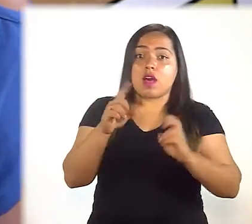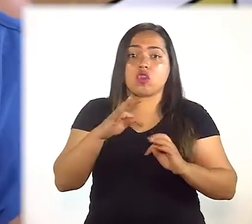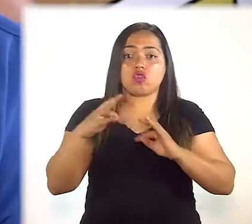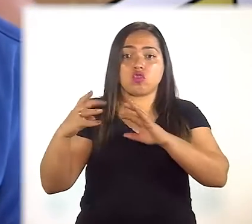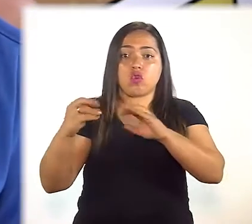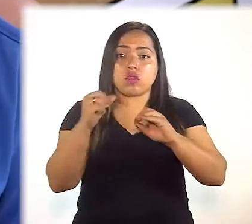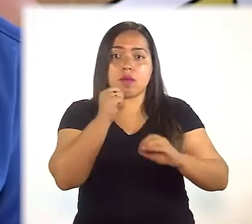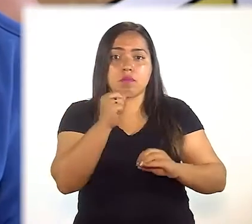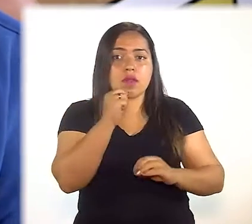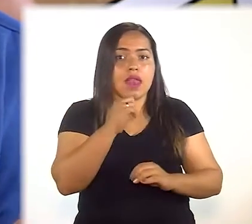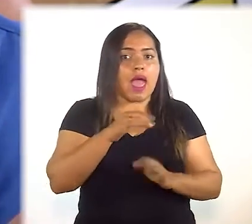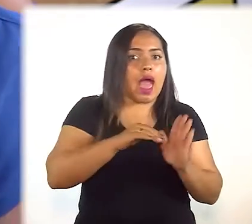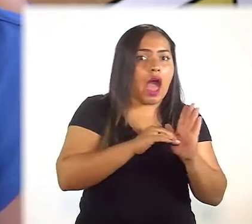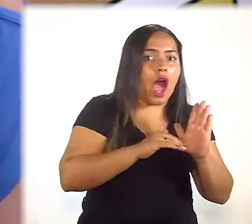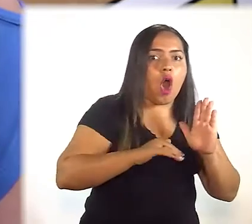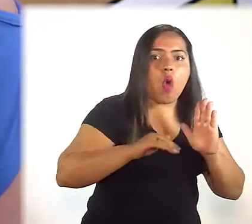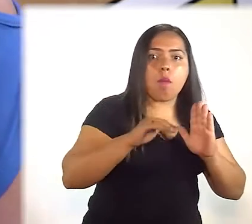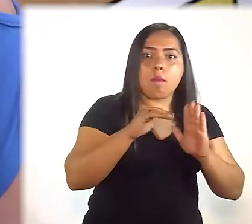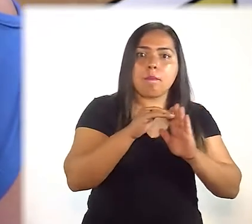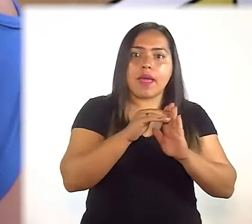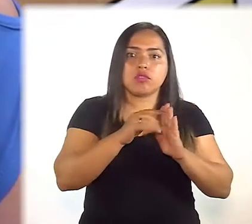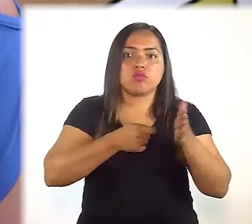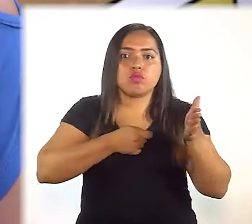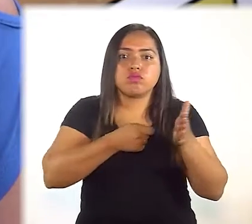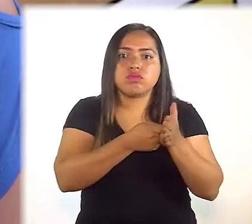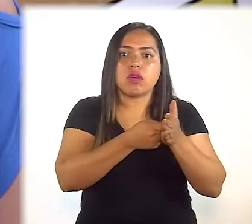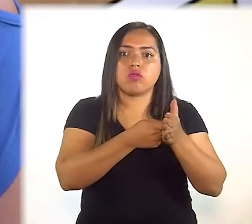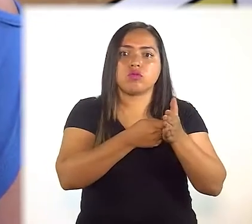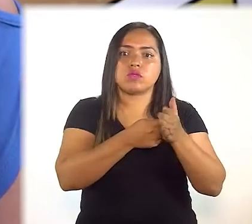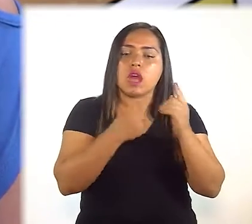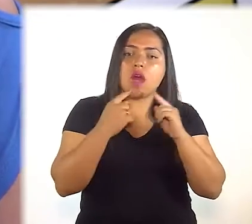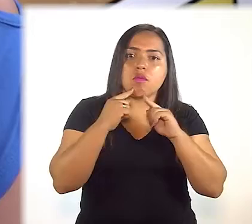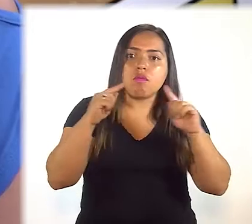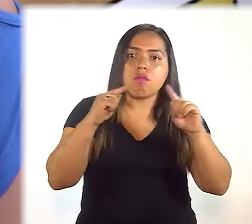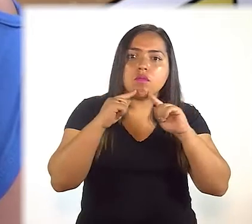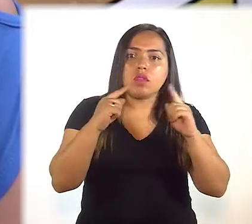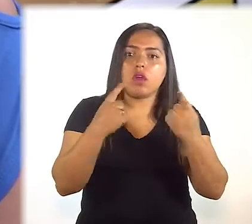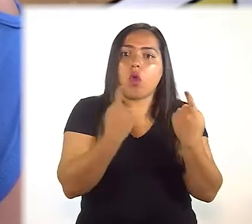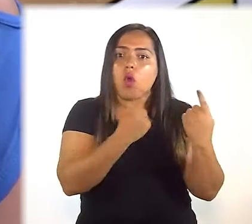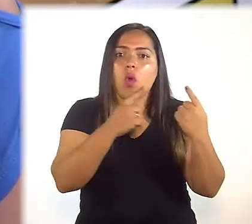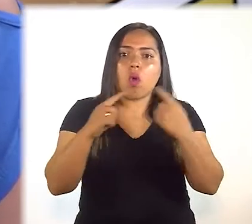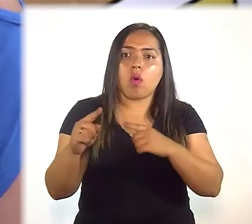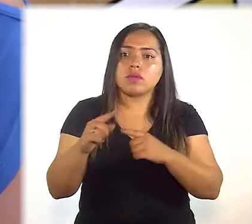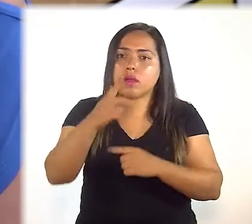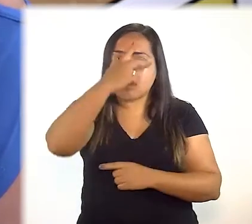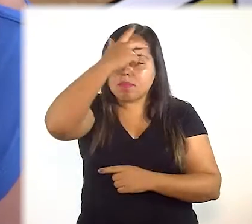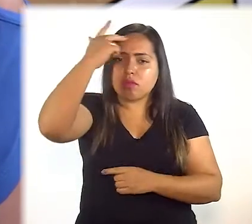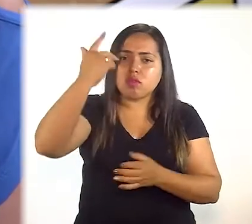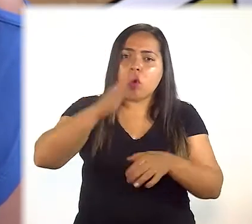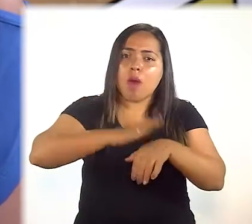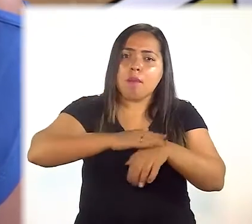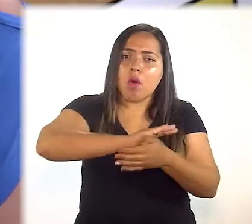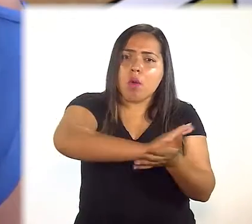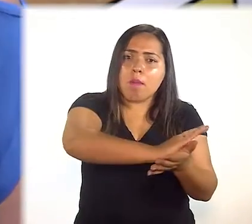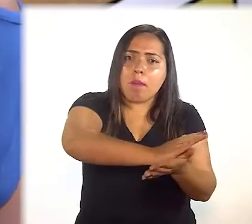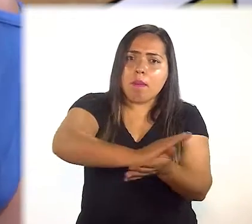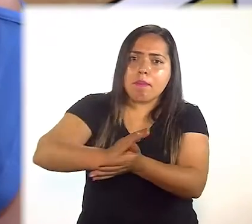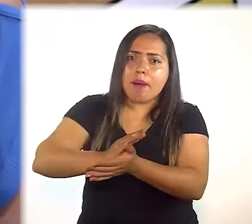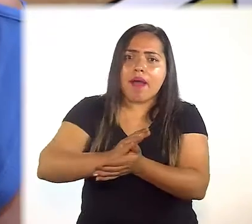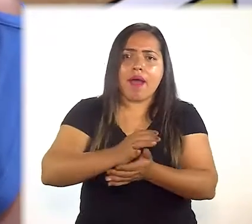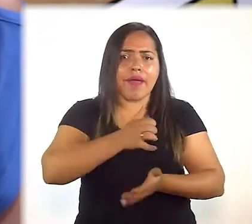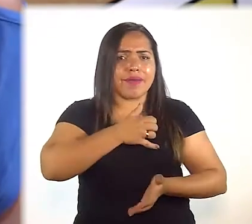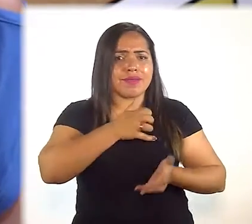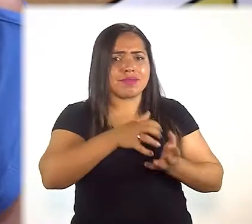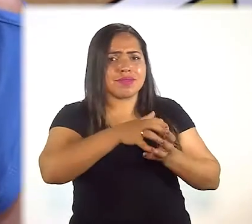de denúncias de casos de violência e maus tratos contra os idosos, que durante